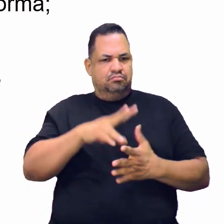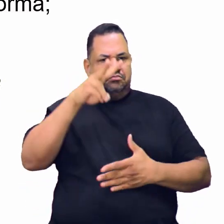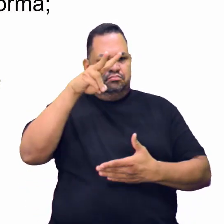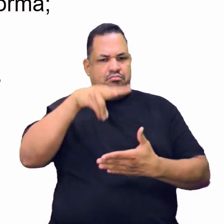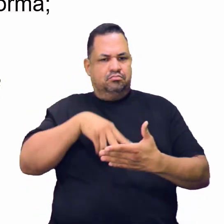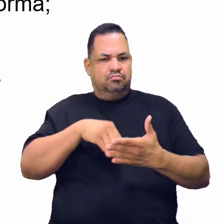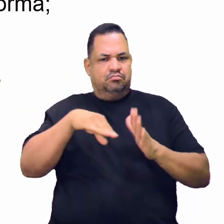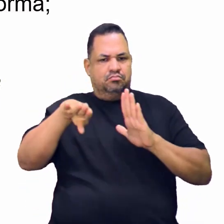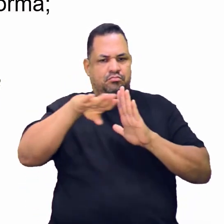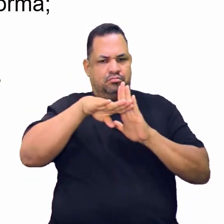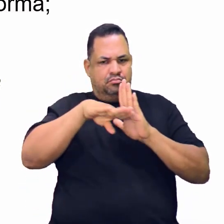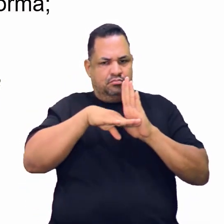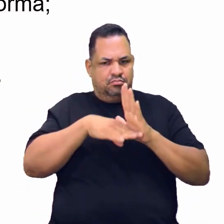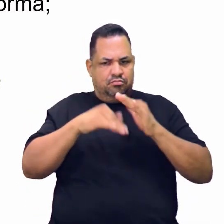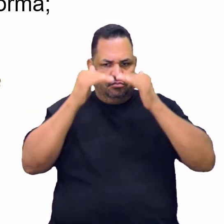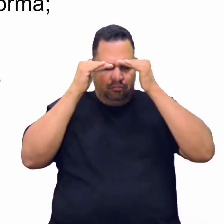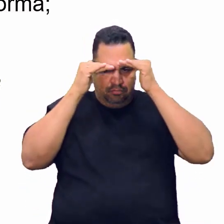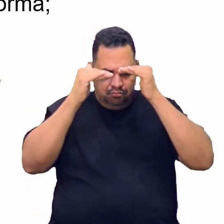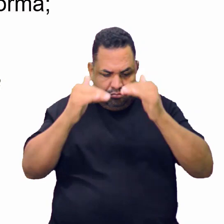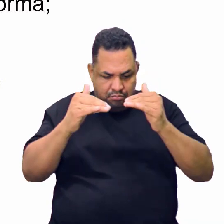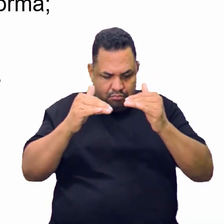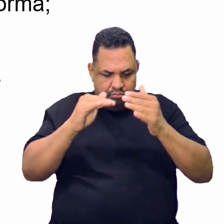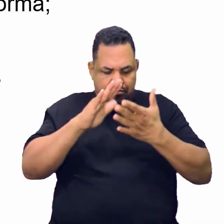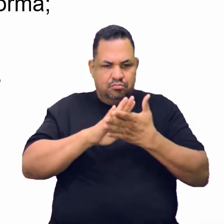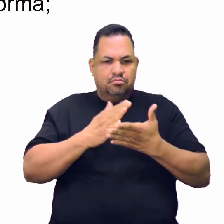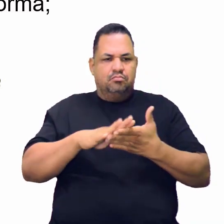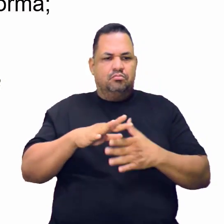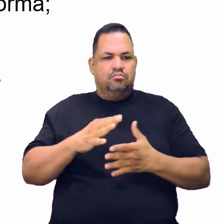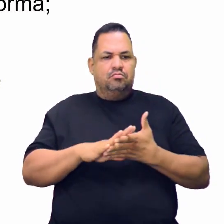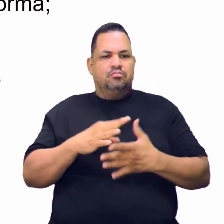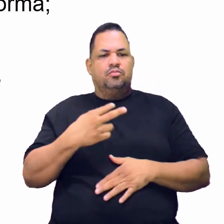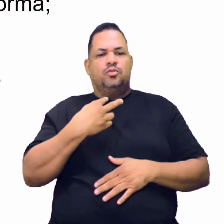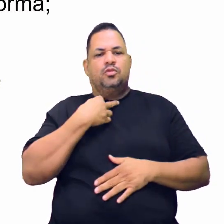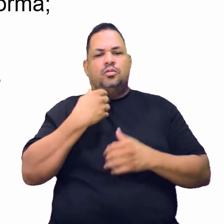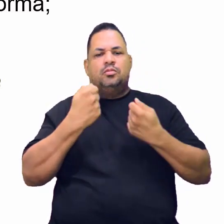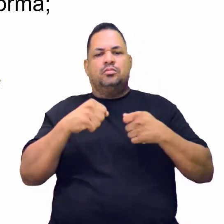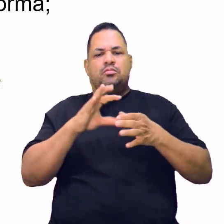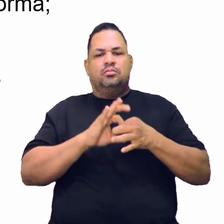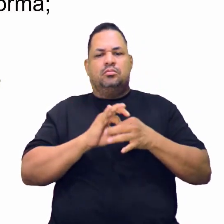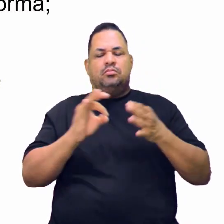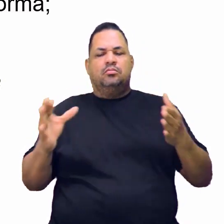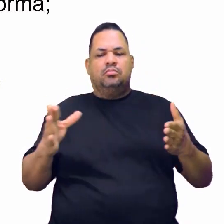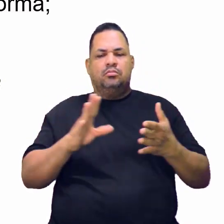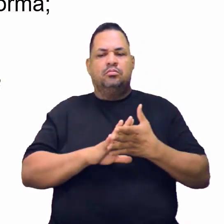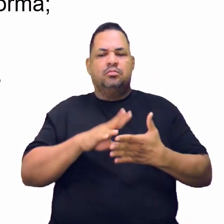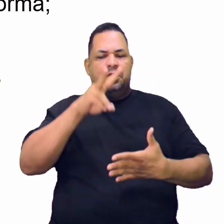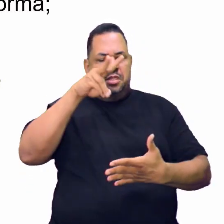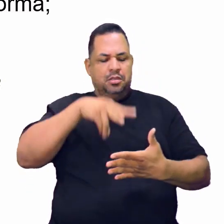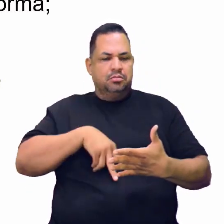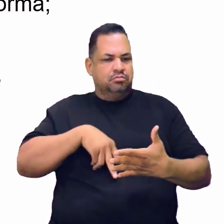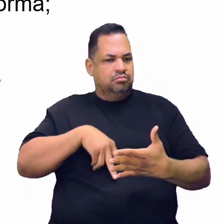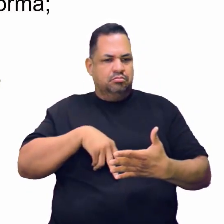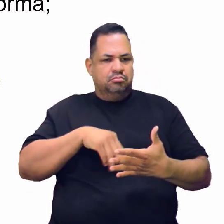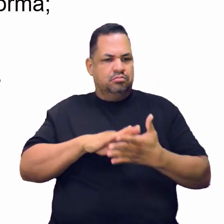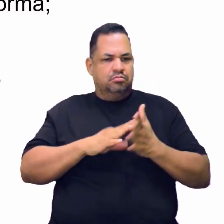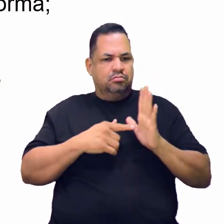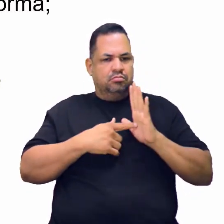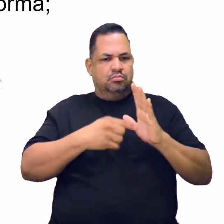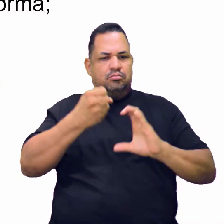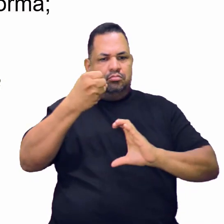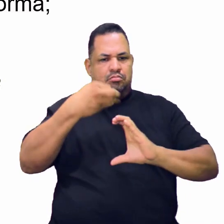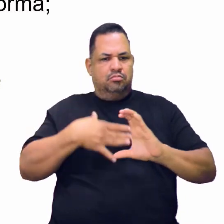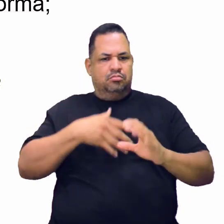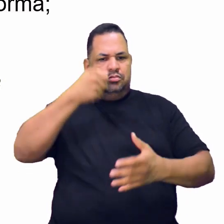Exige que o leitor proceda de uma determinada forma, não permite a liberdade de atuação ao leitor, apresenta